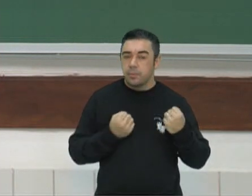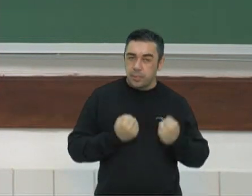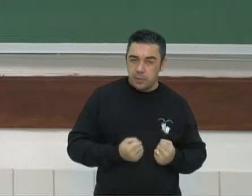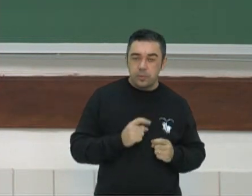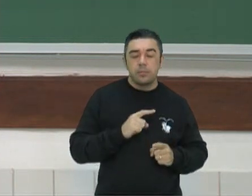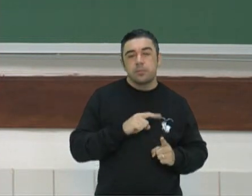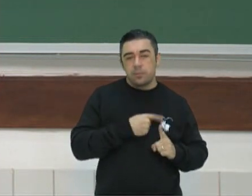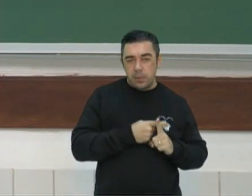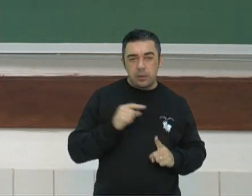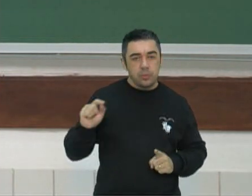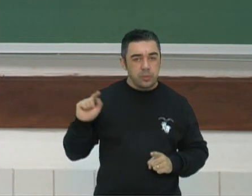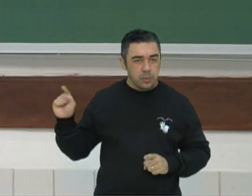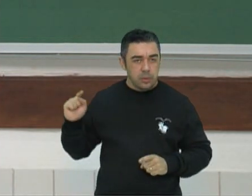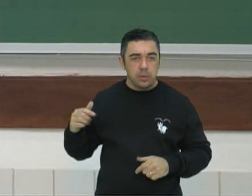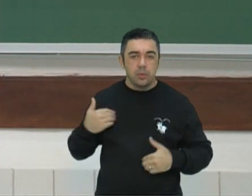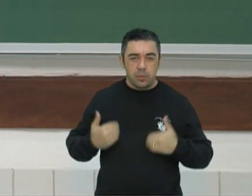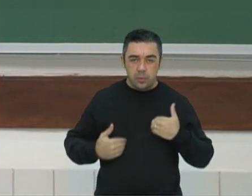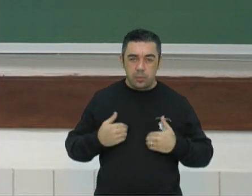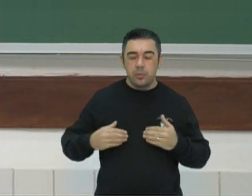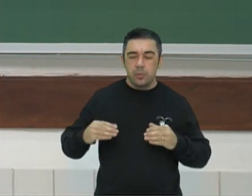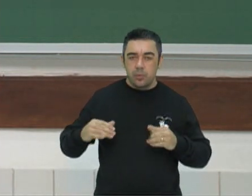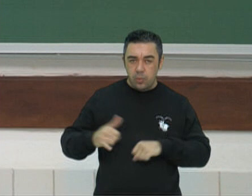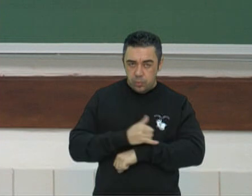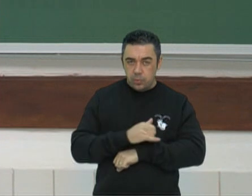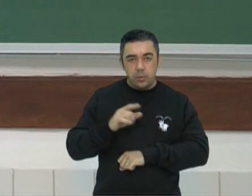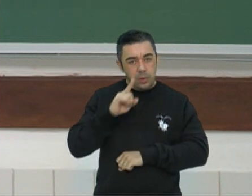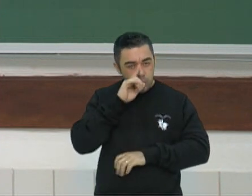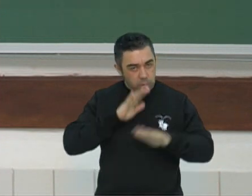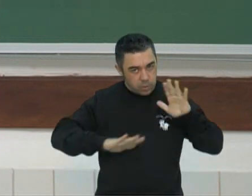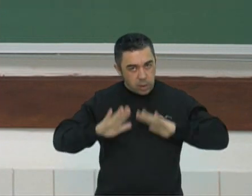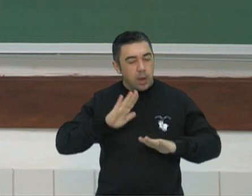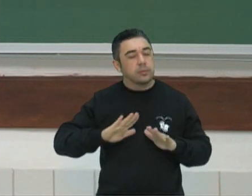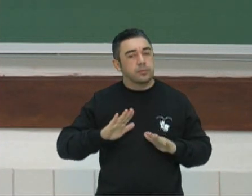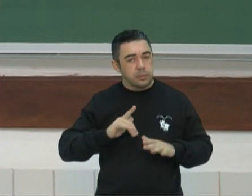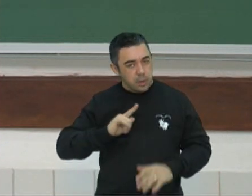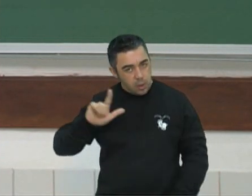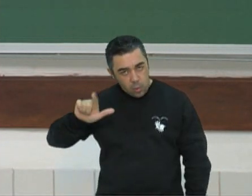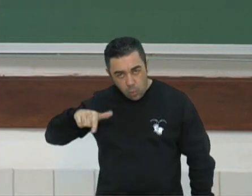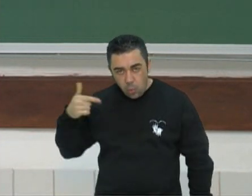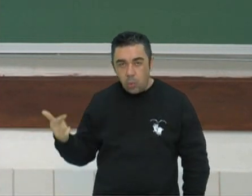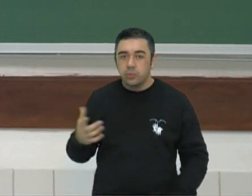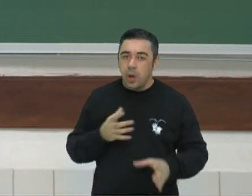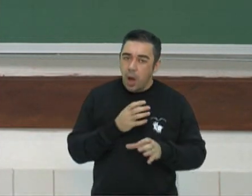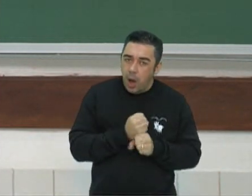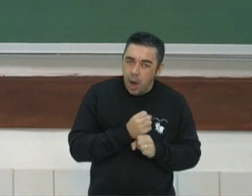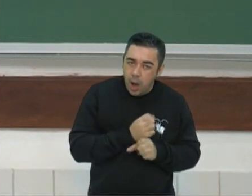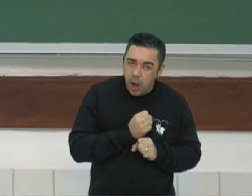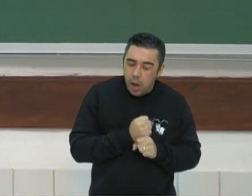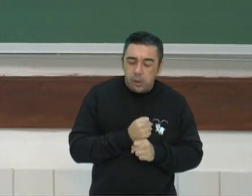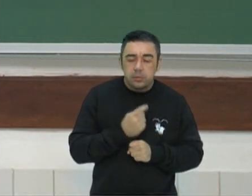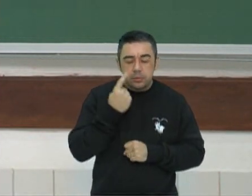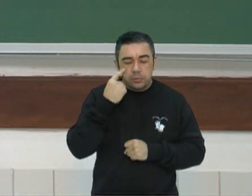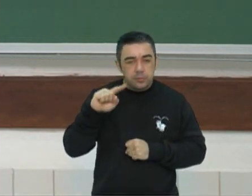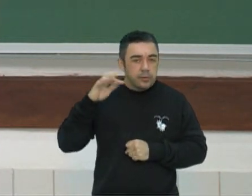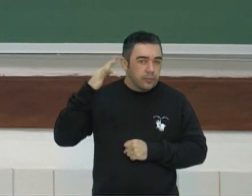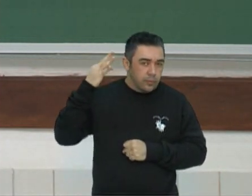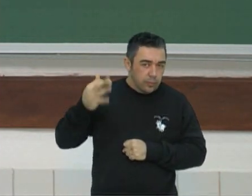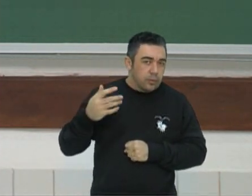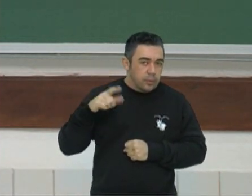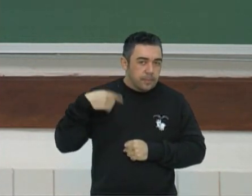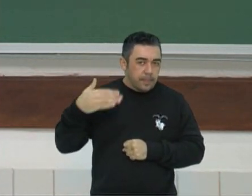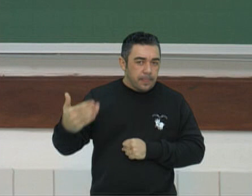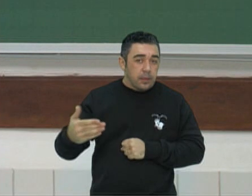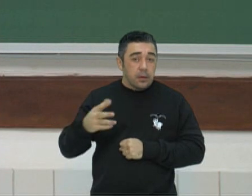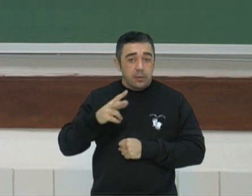do que ali o tecido adiposo. Então, tem que tomar cuidado nesses pontos ali. Existem outros cálculos, né, que a gente pode trabalhar mais para frente ali,